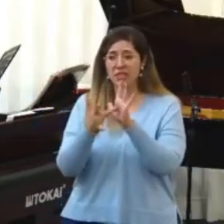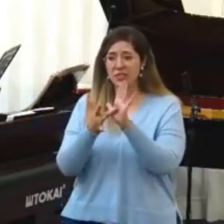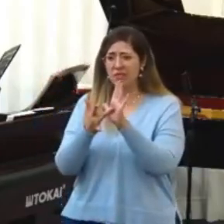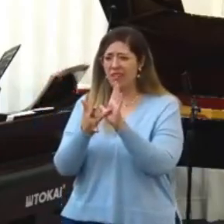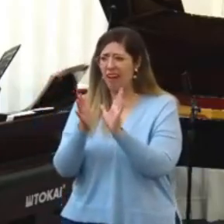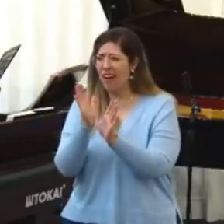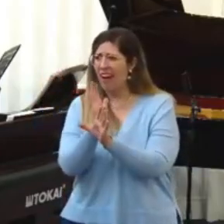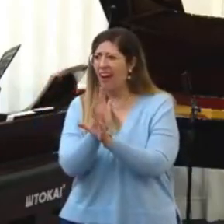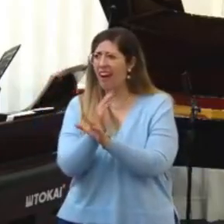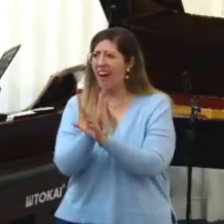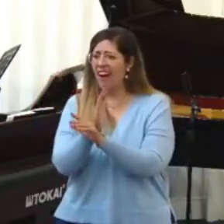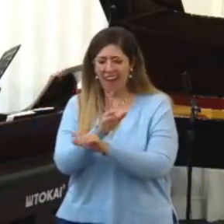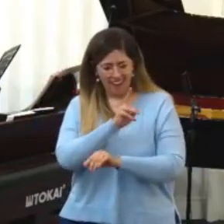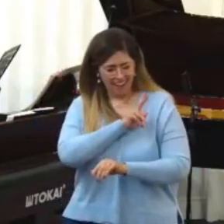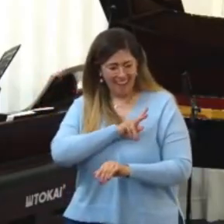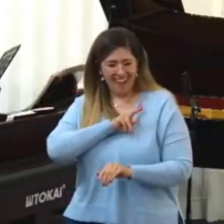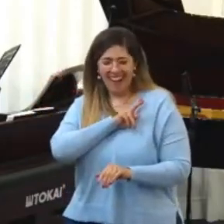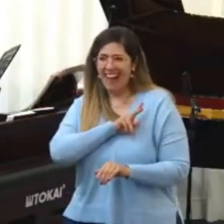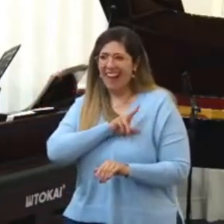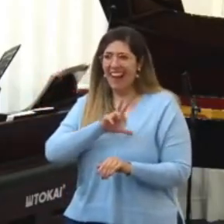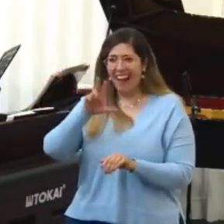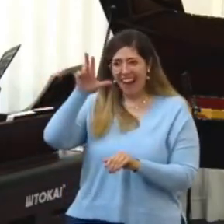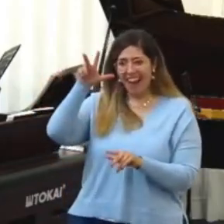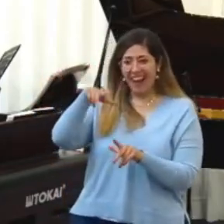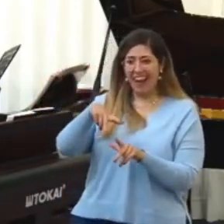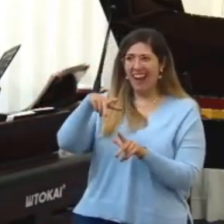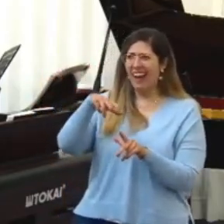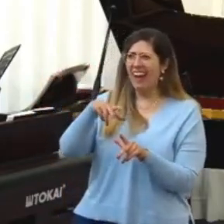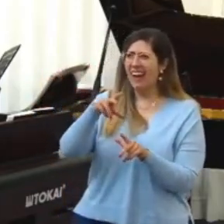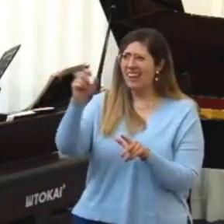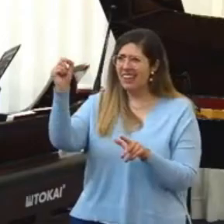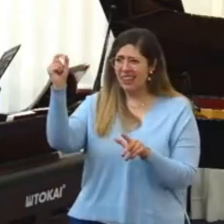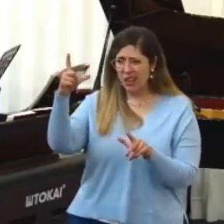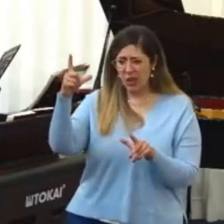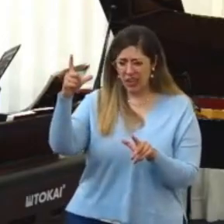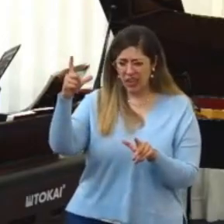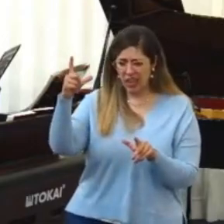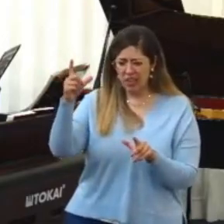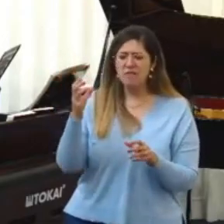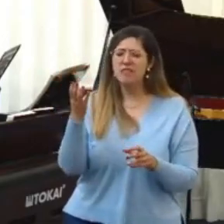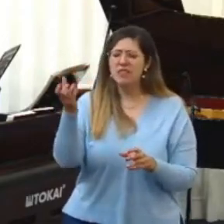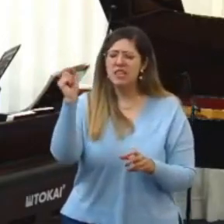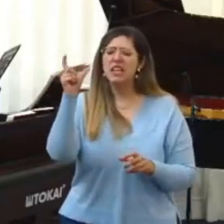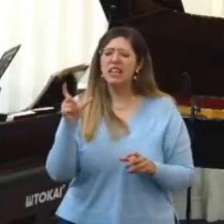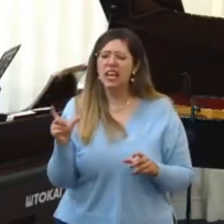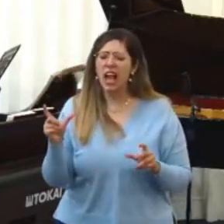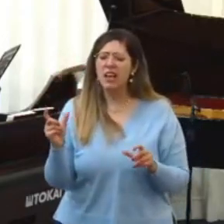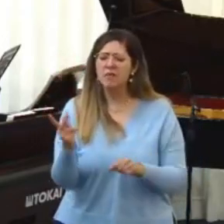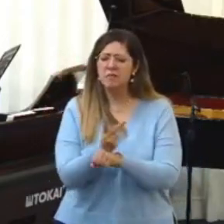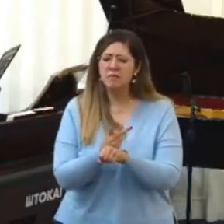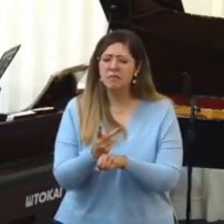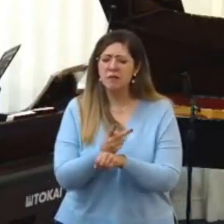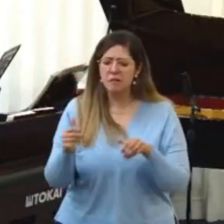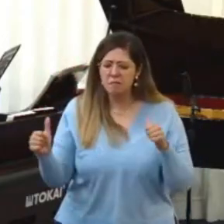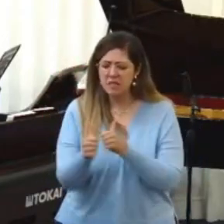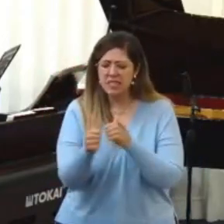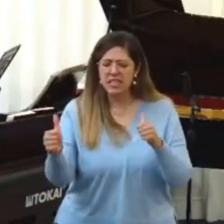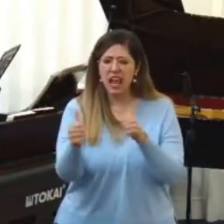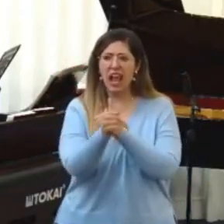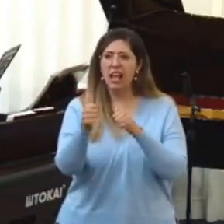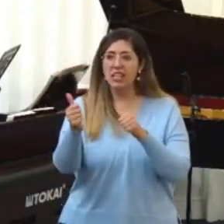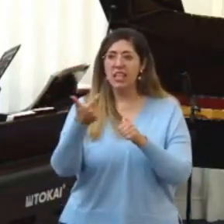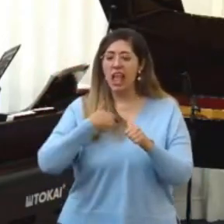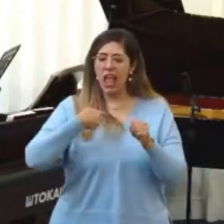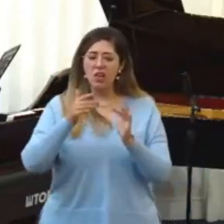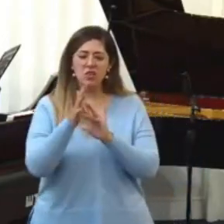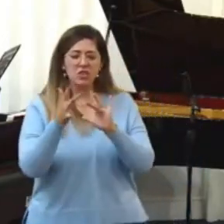de Damasco, e então Jesus disse, o que você está fazendo? Quem você está perseguindo? E ele disse, quem é que está falando comigo, Senhor? E ele